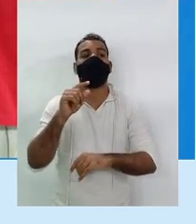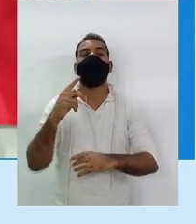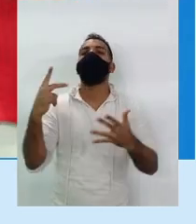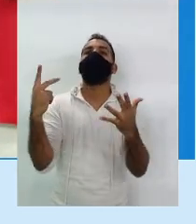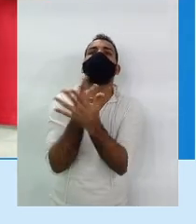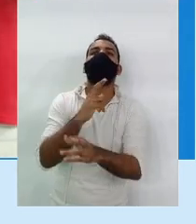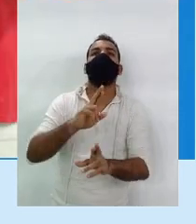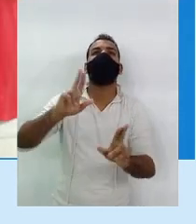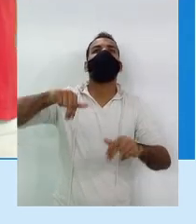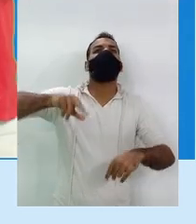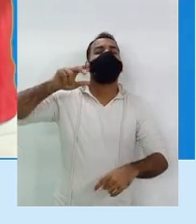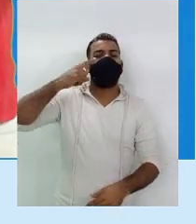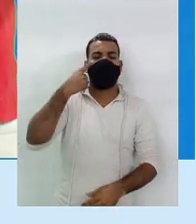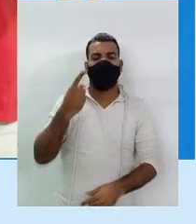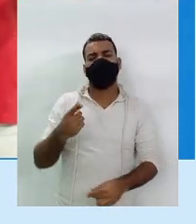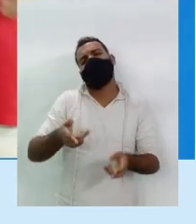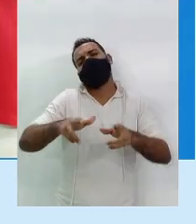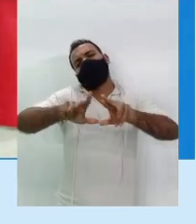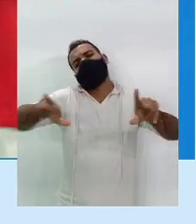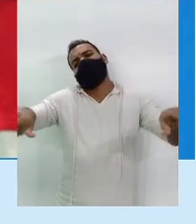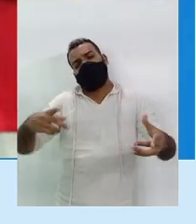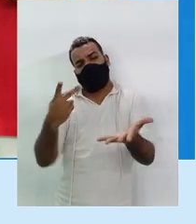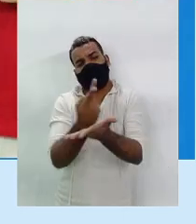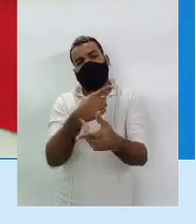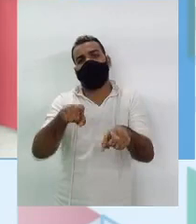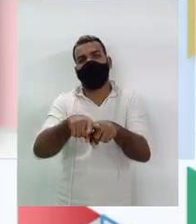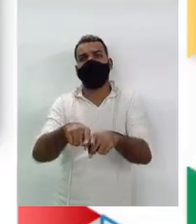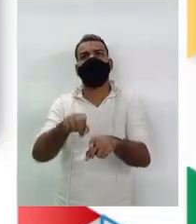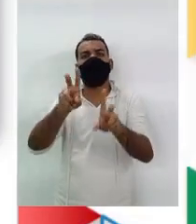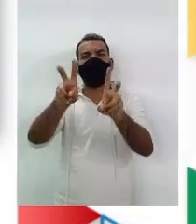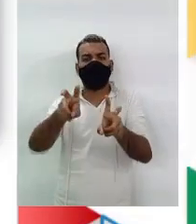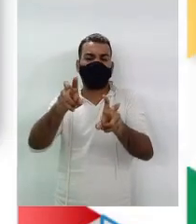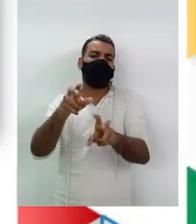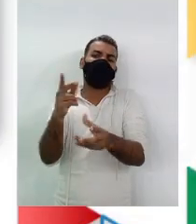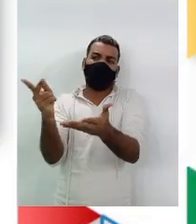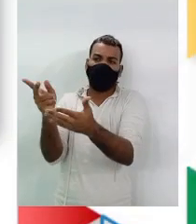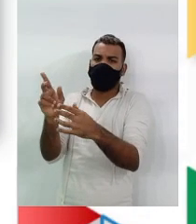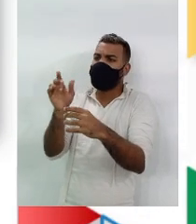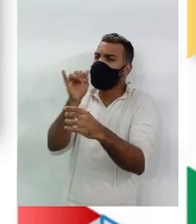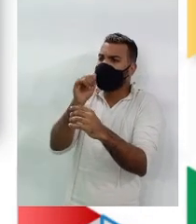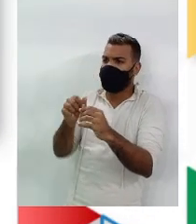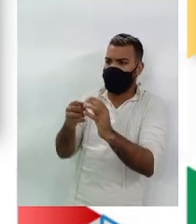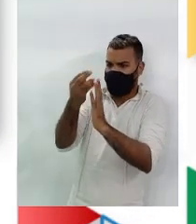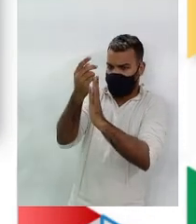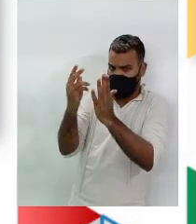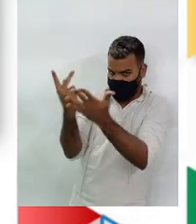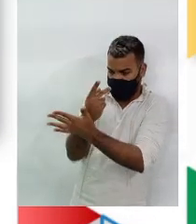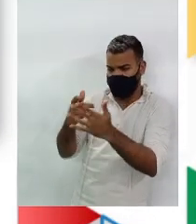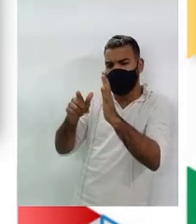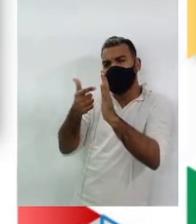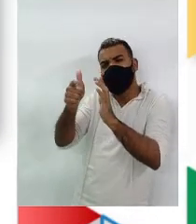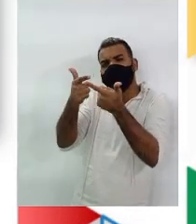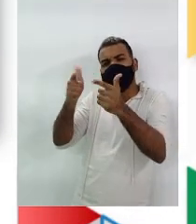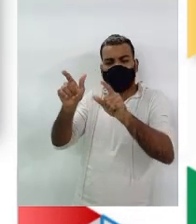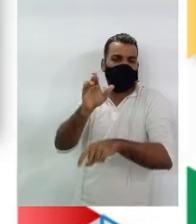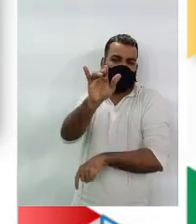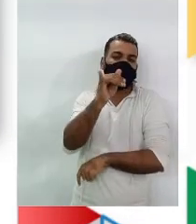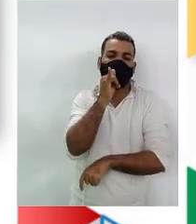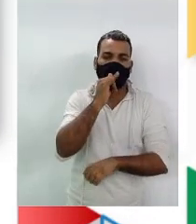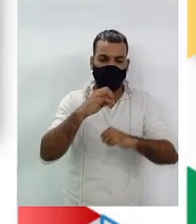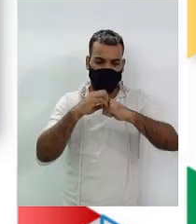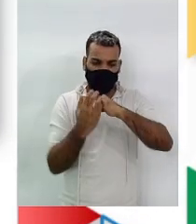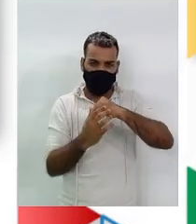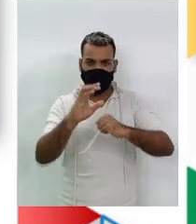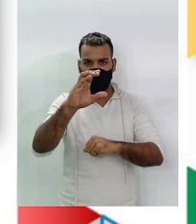inédito ou de uma série de fatos relacionados ao mesmo evento. Por exemplo, quando eu falo sobre a Covid, já